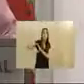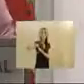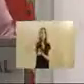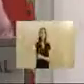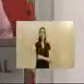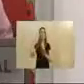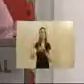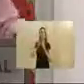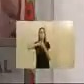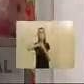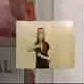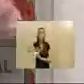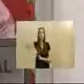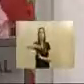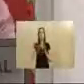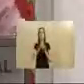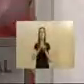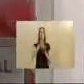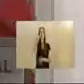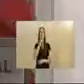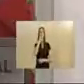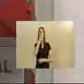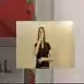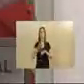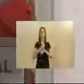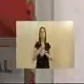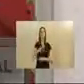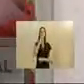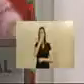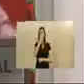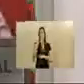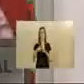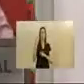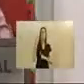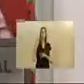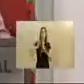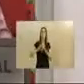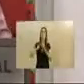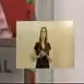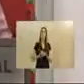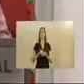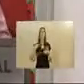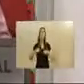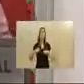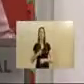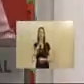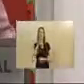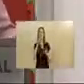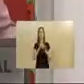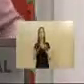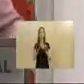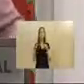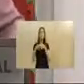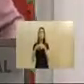da furb as arbitagens a nossa maior necessidade neste evento são quatro os primeiros socorros